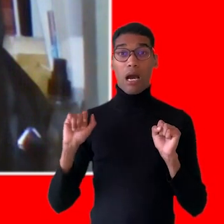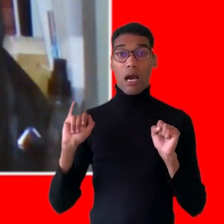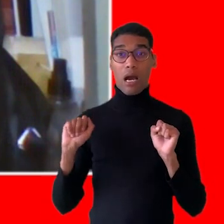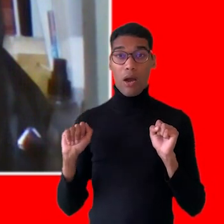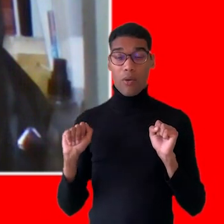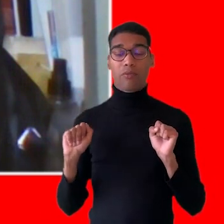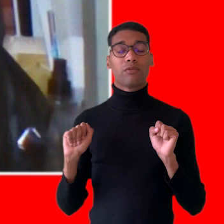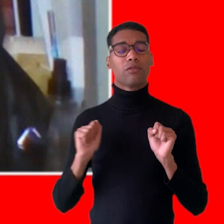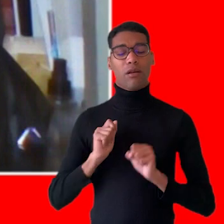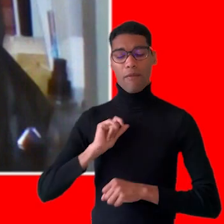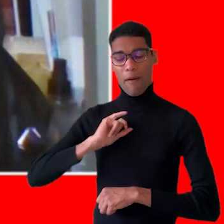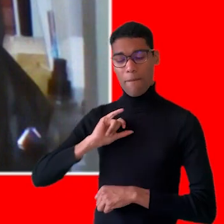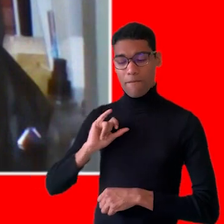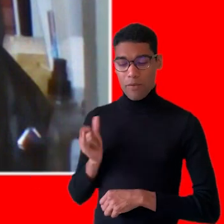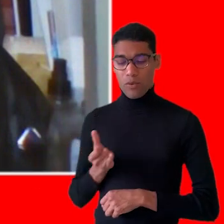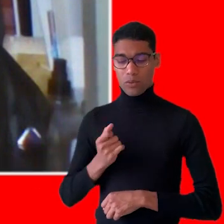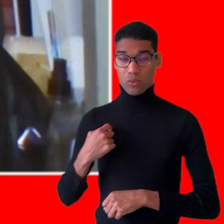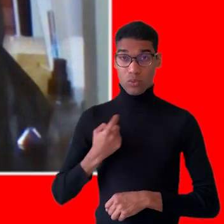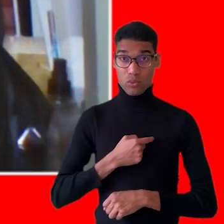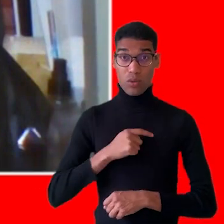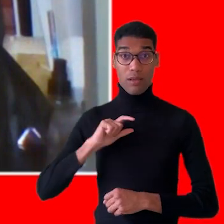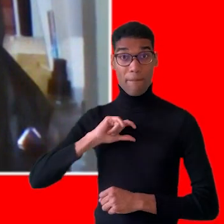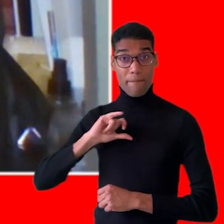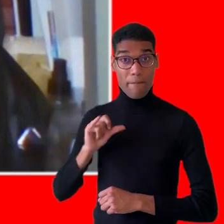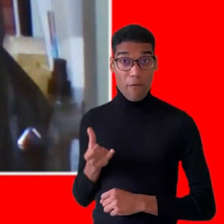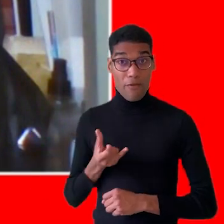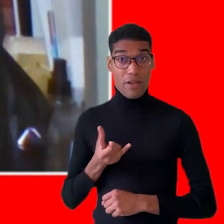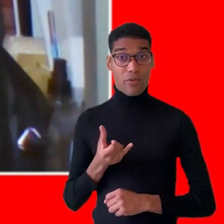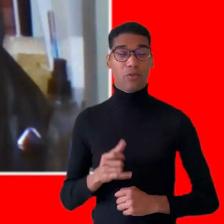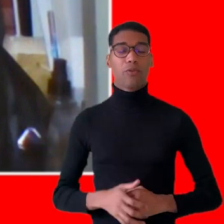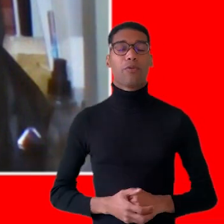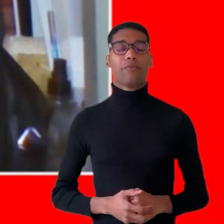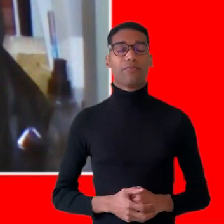foi aproveitado por nós,